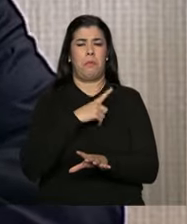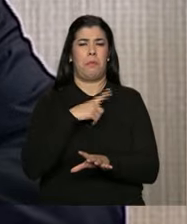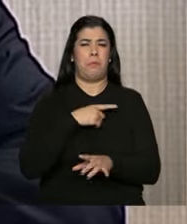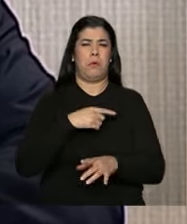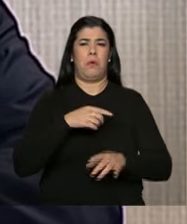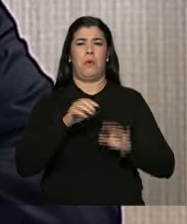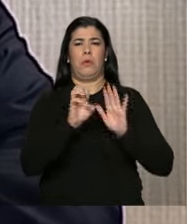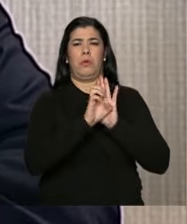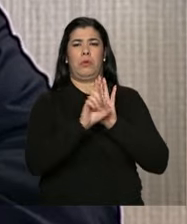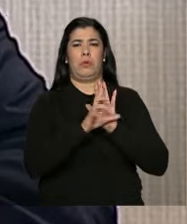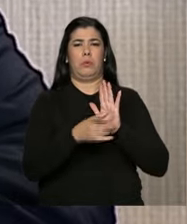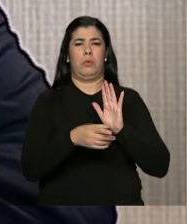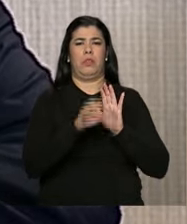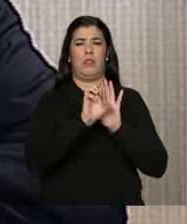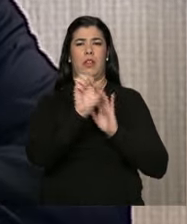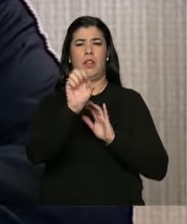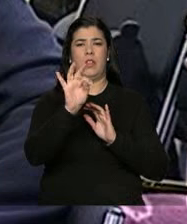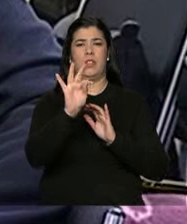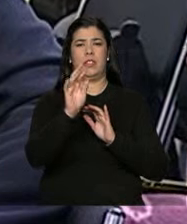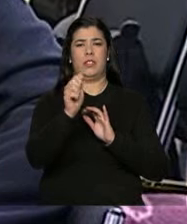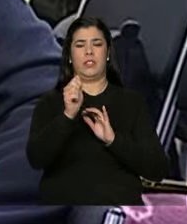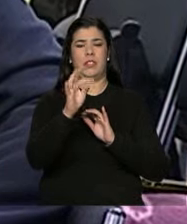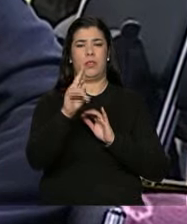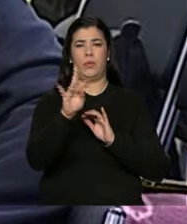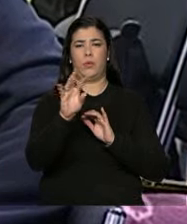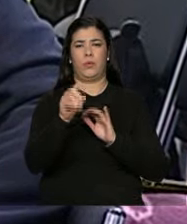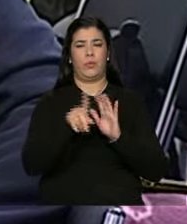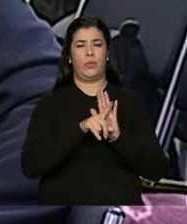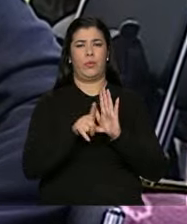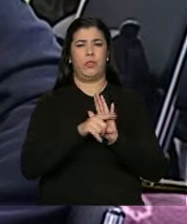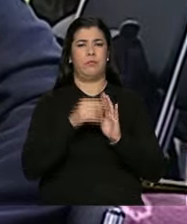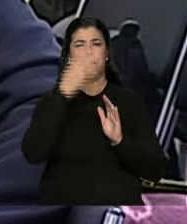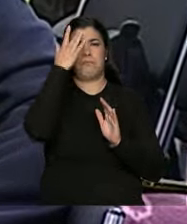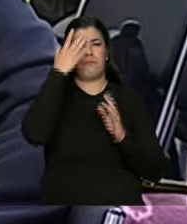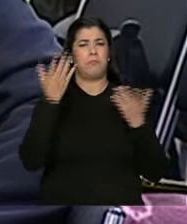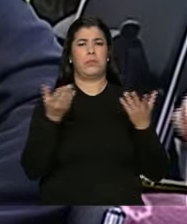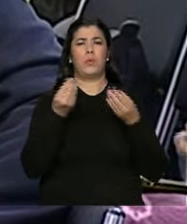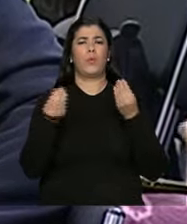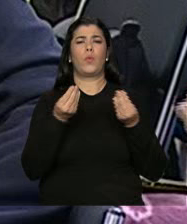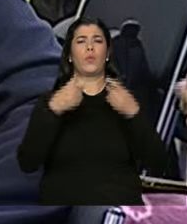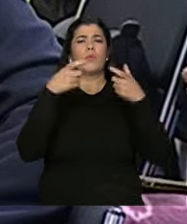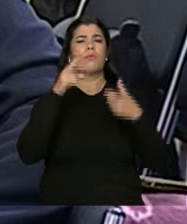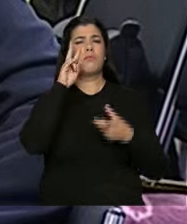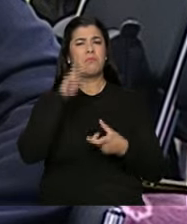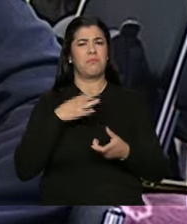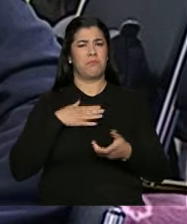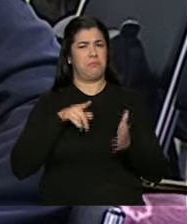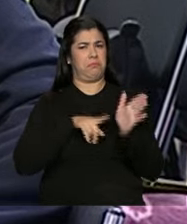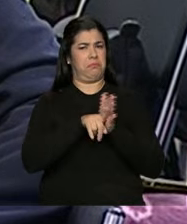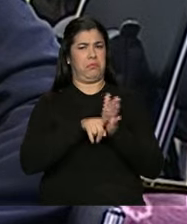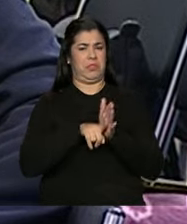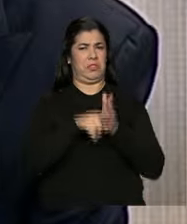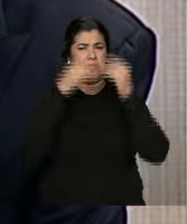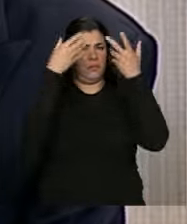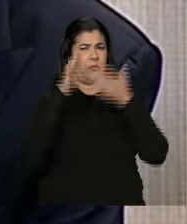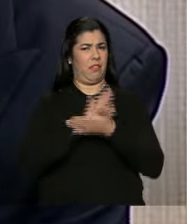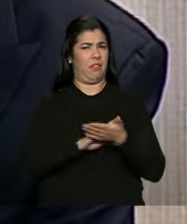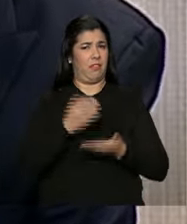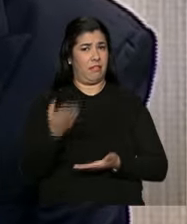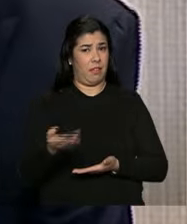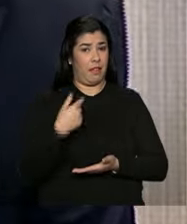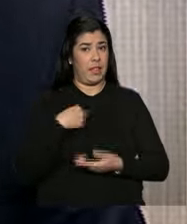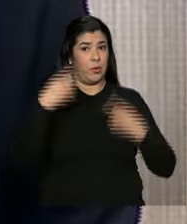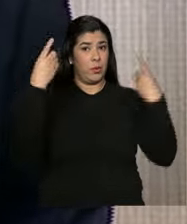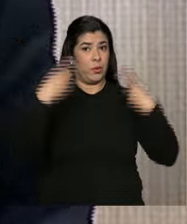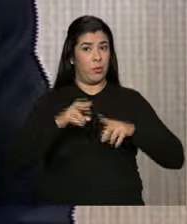tentavam fazer malabarismos com os dados. E o professor falou: "Eu não sei onde que você viu isso na pesquisa, porque eu não tô dizendo isso. Tô dizendo exatamente